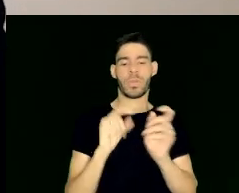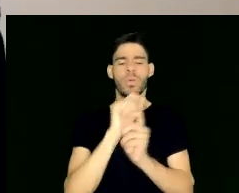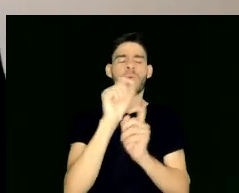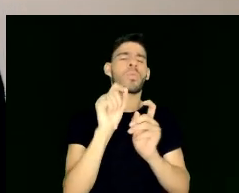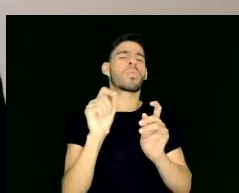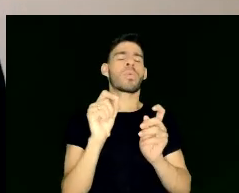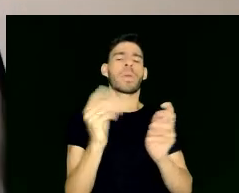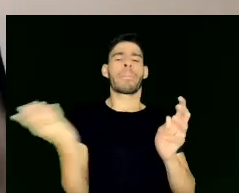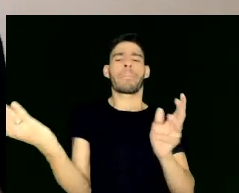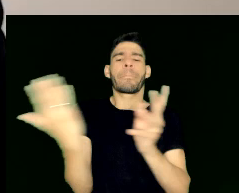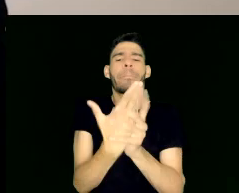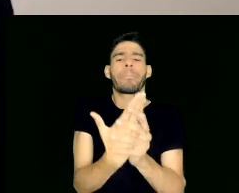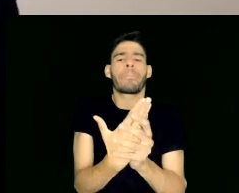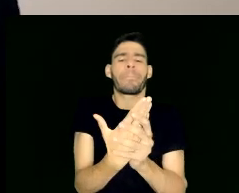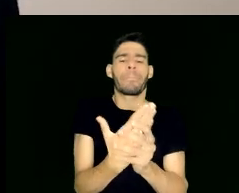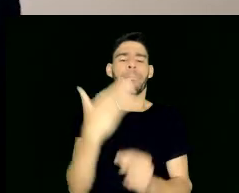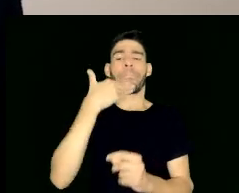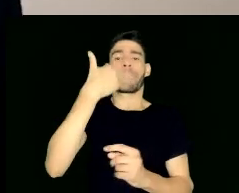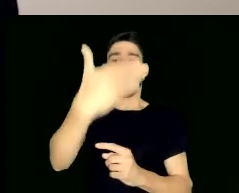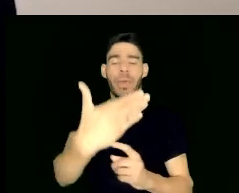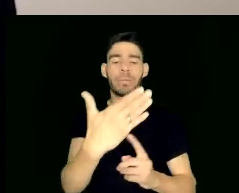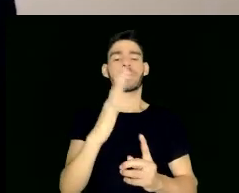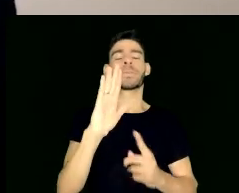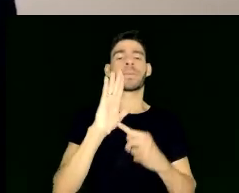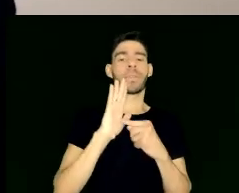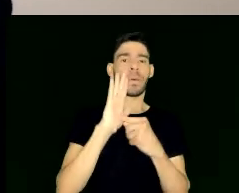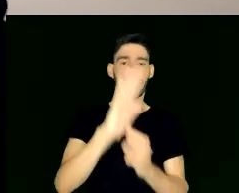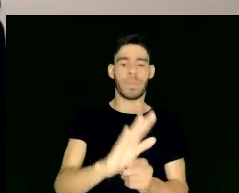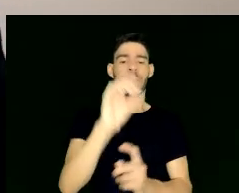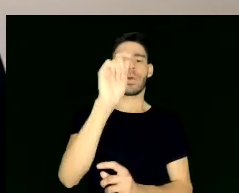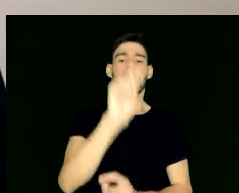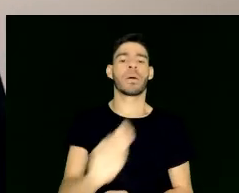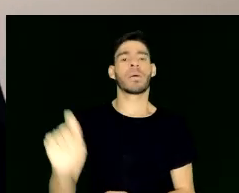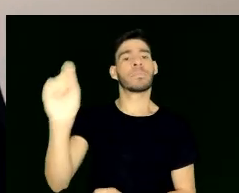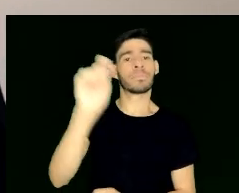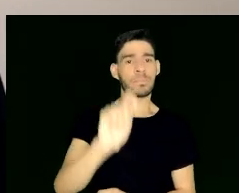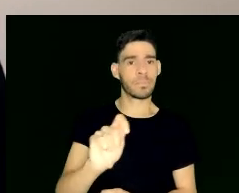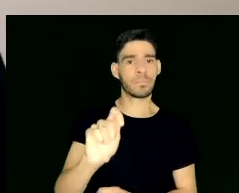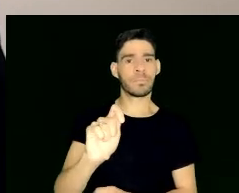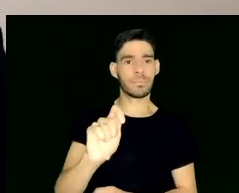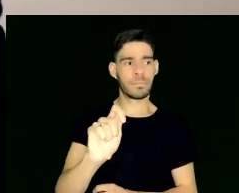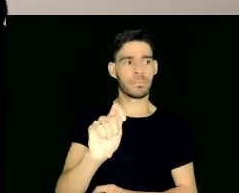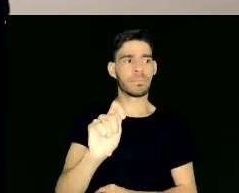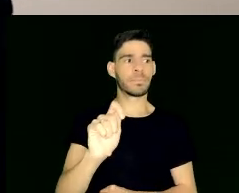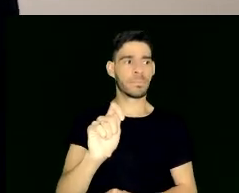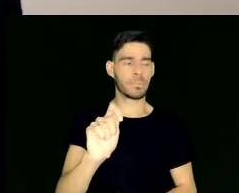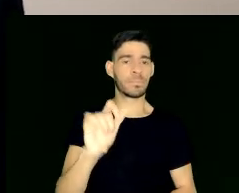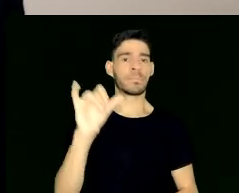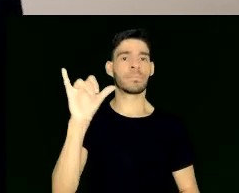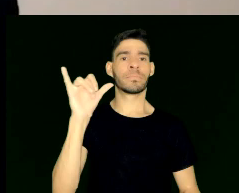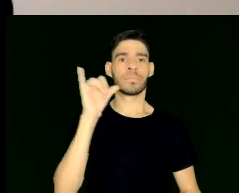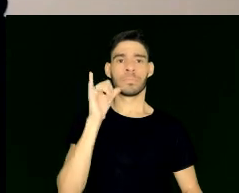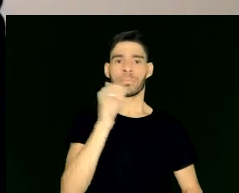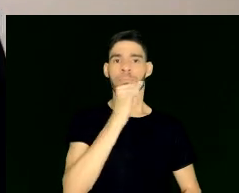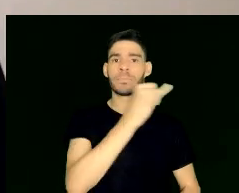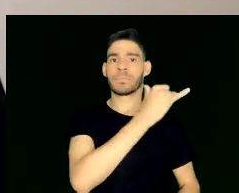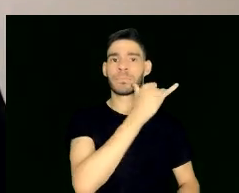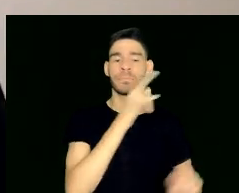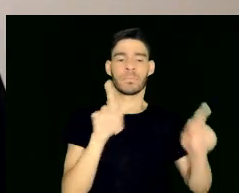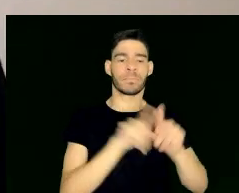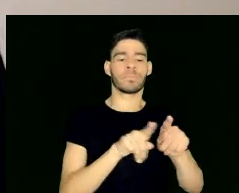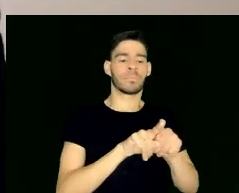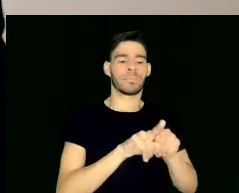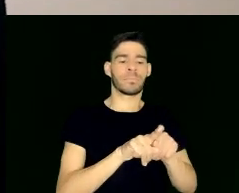sobre uma petição que lhe foi apresentada pela Associação Rutukara Yanomami e também